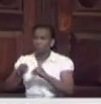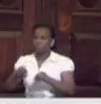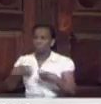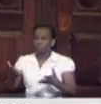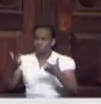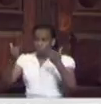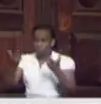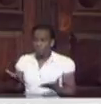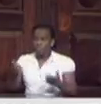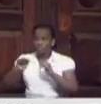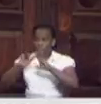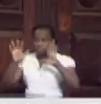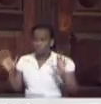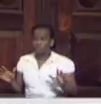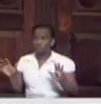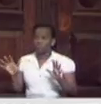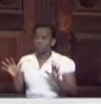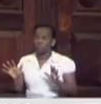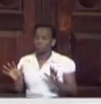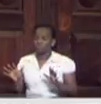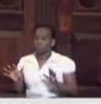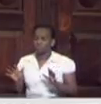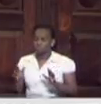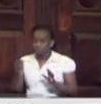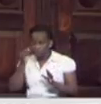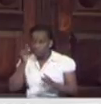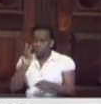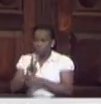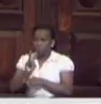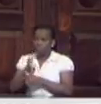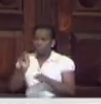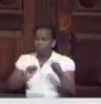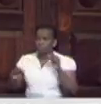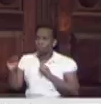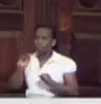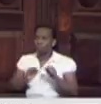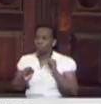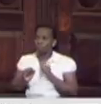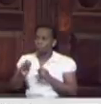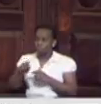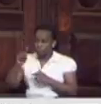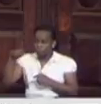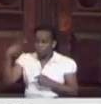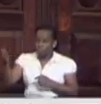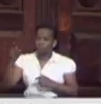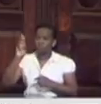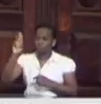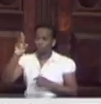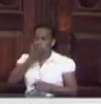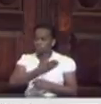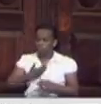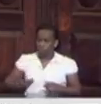de forma muito clara que a expectativa dessa próxima gestão é uma